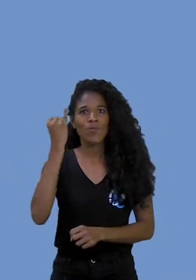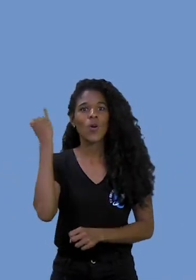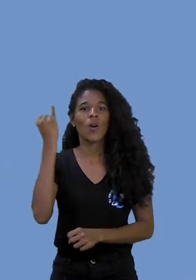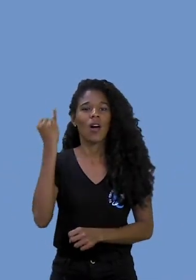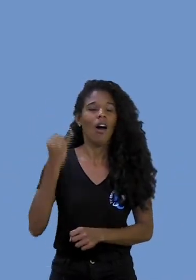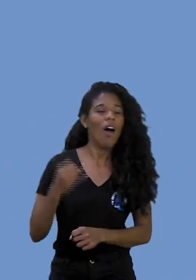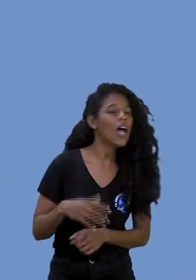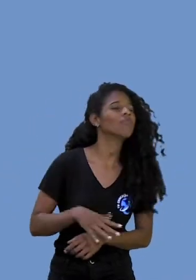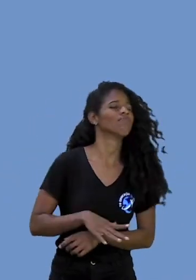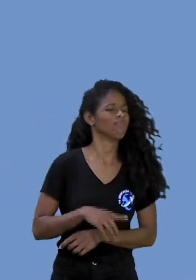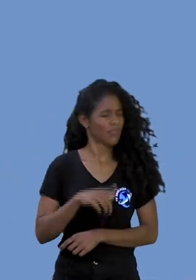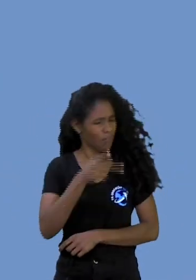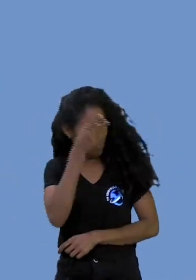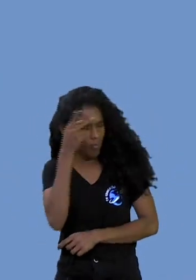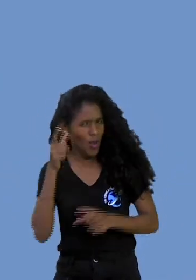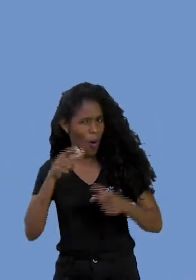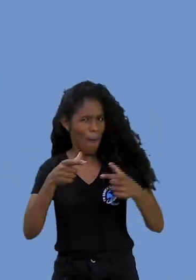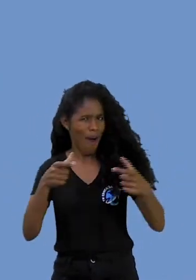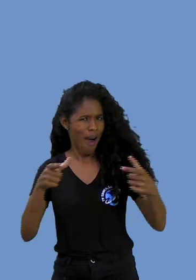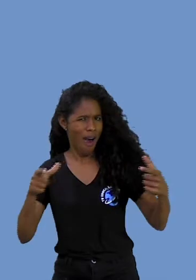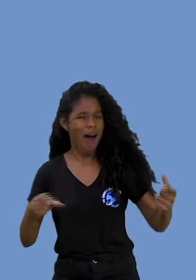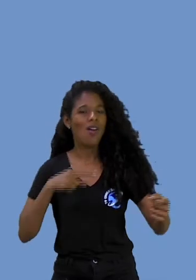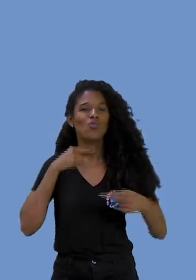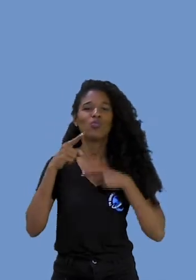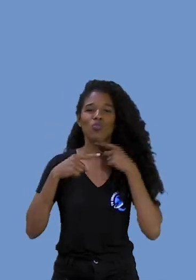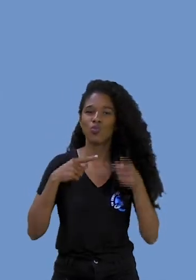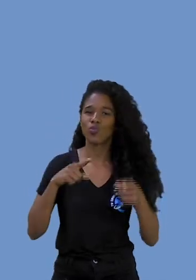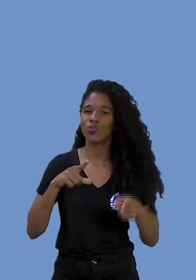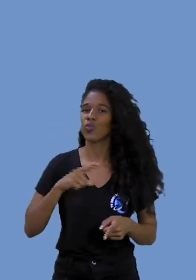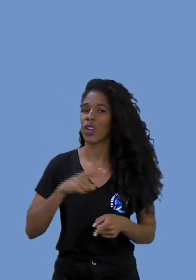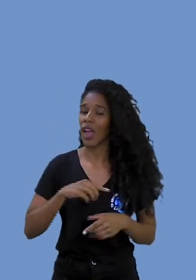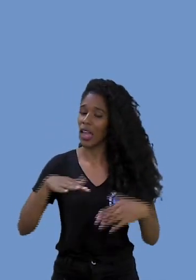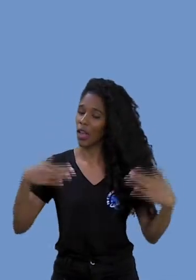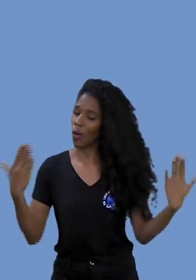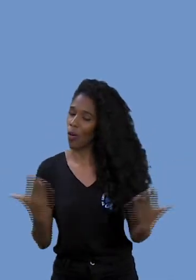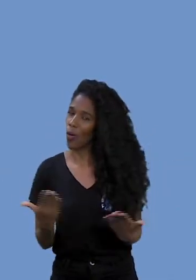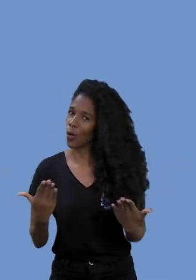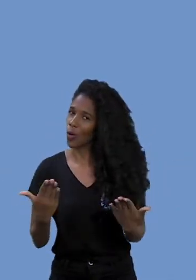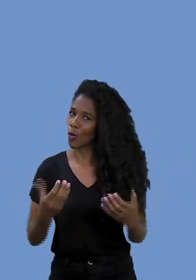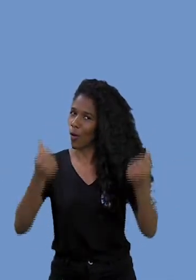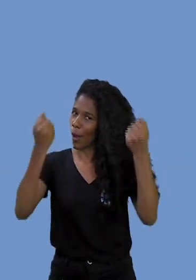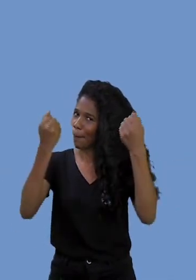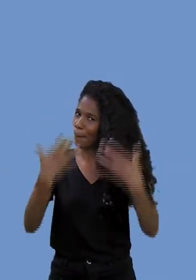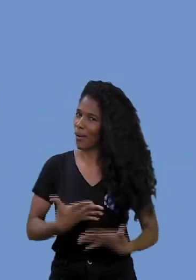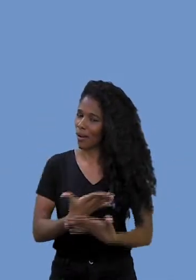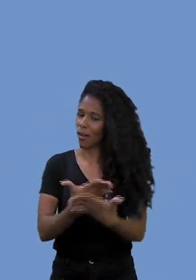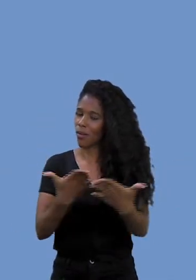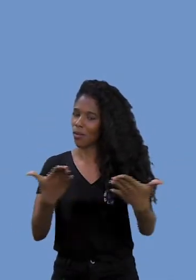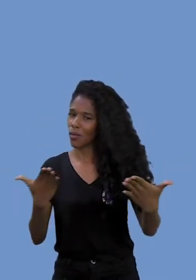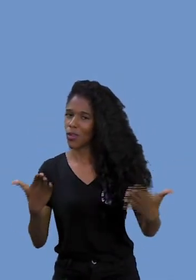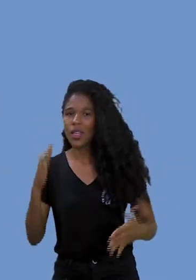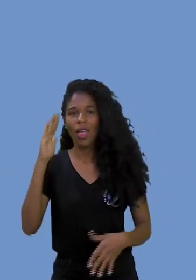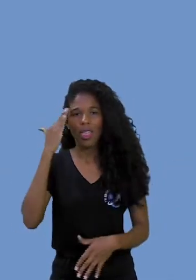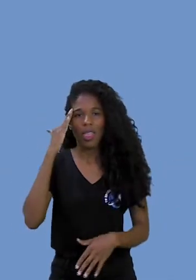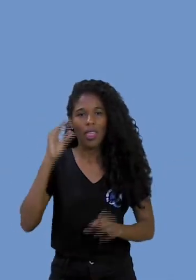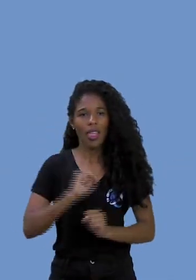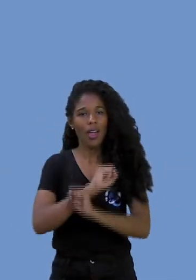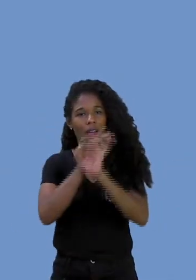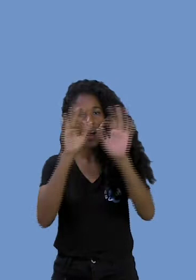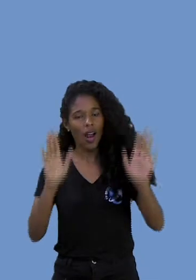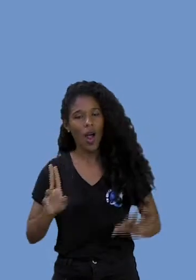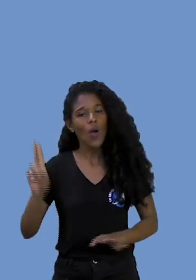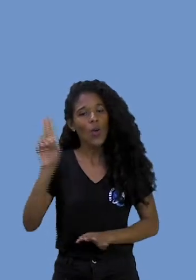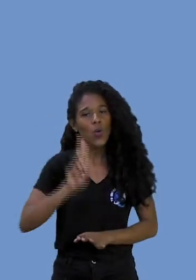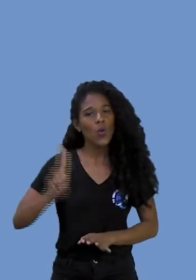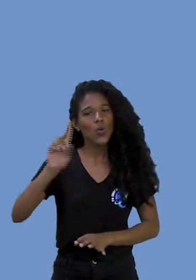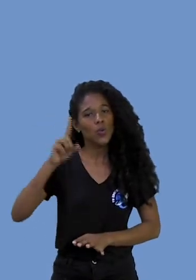vocês. E que muito provavelmente vocês usarão muito aí no dia a dia. Mas antes de nós falarmos da estrela da